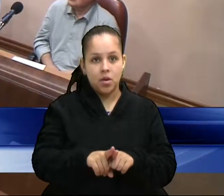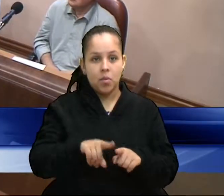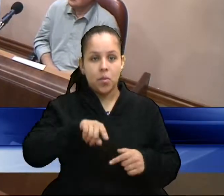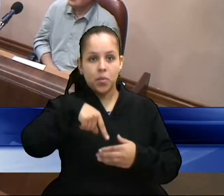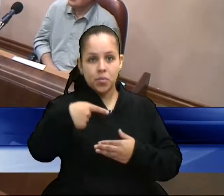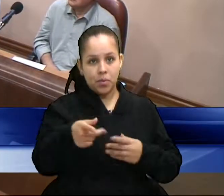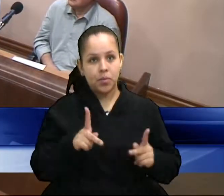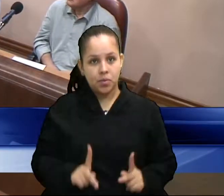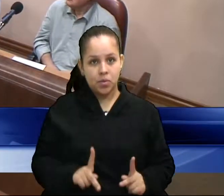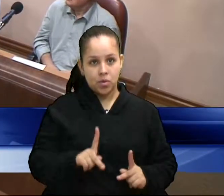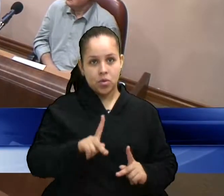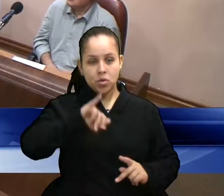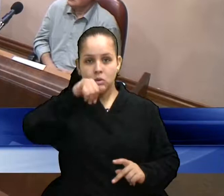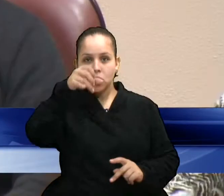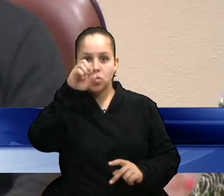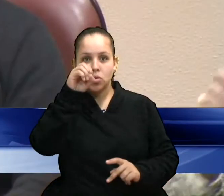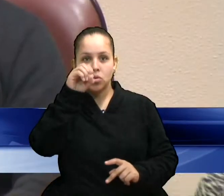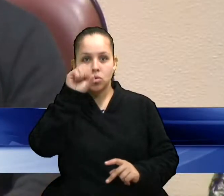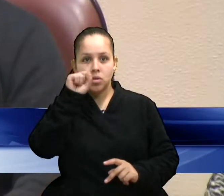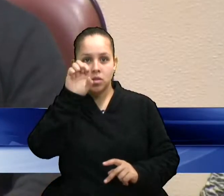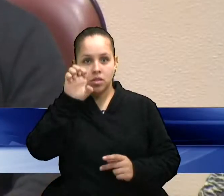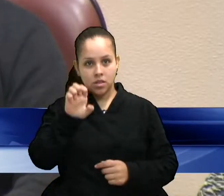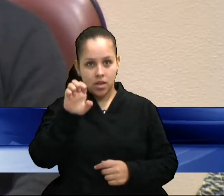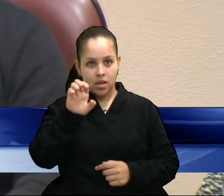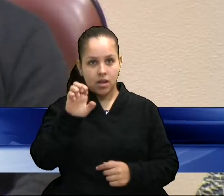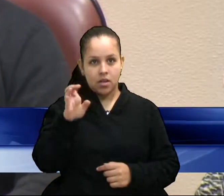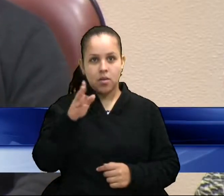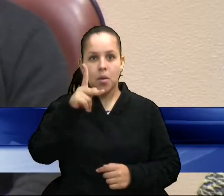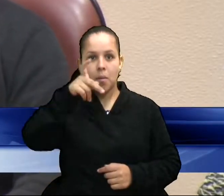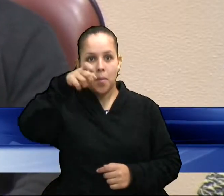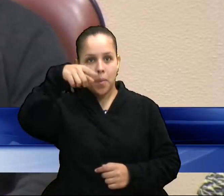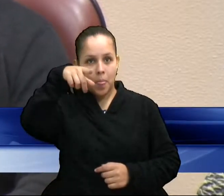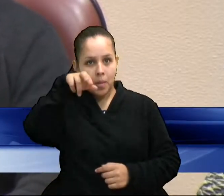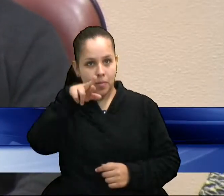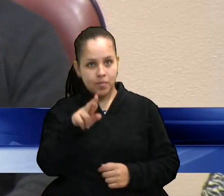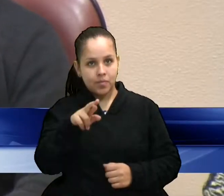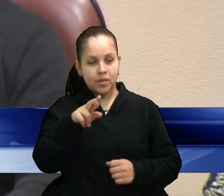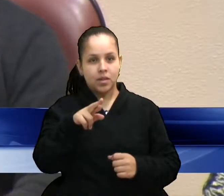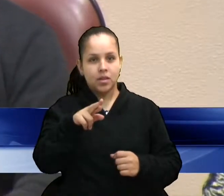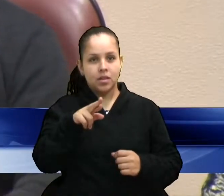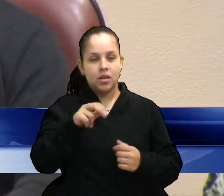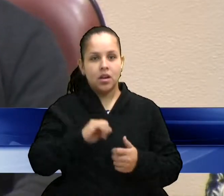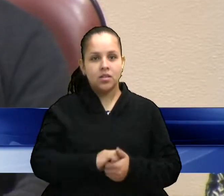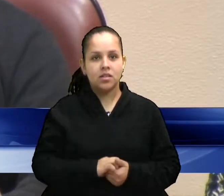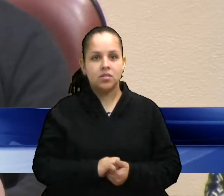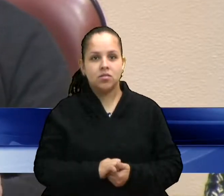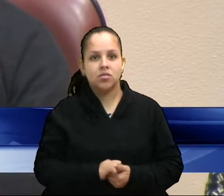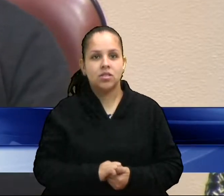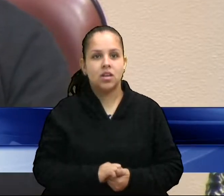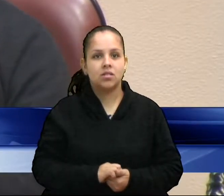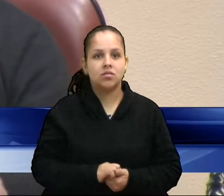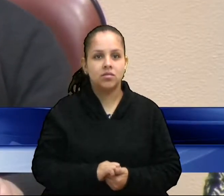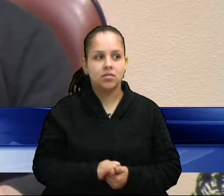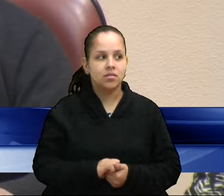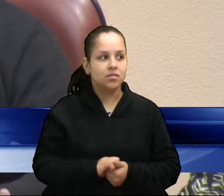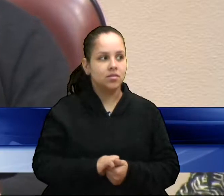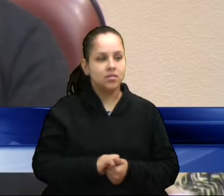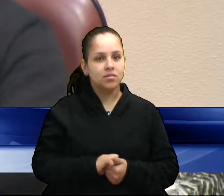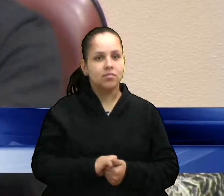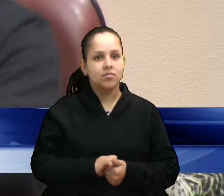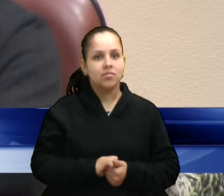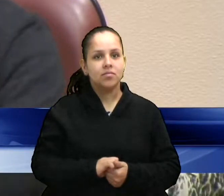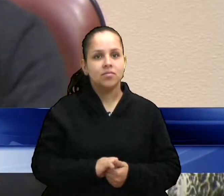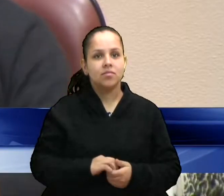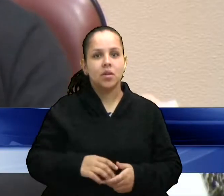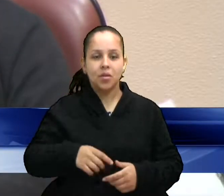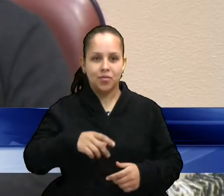Pedro Bosley, que ele é associado da Associação Caxiense de Táxi e Lotação, que está com a palavra.